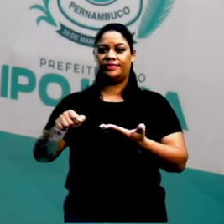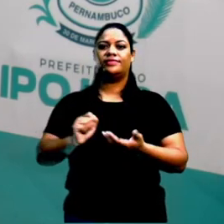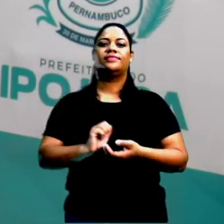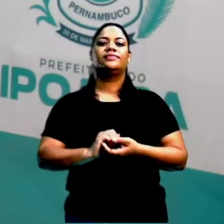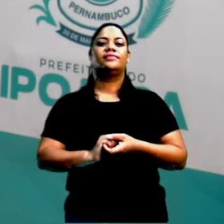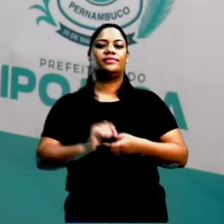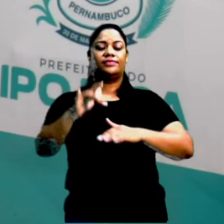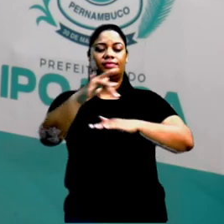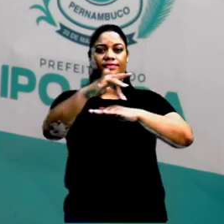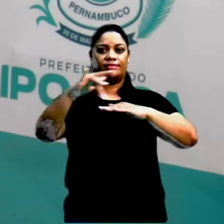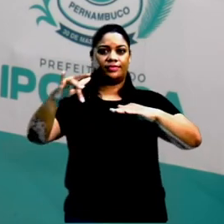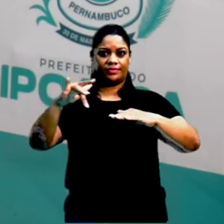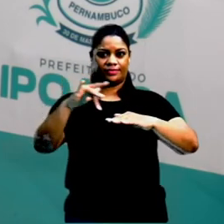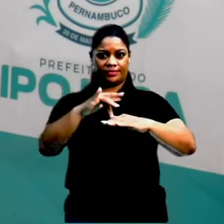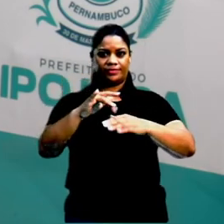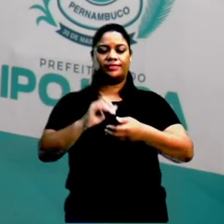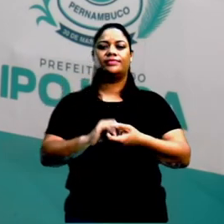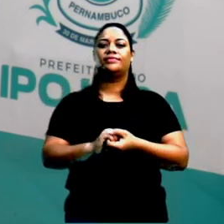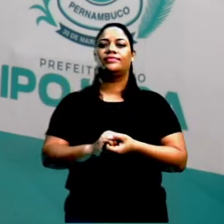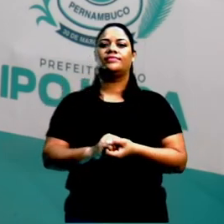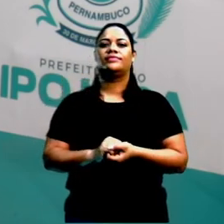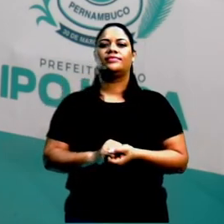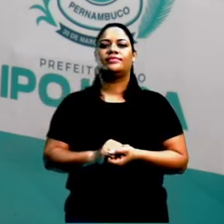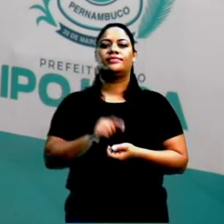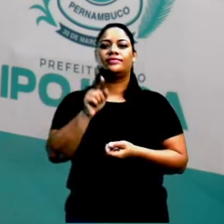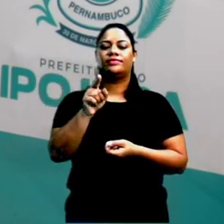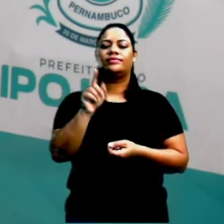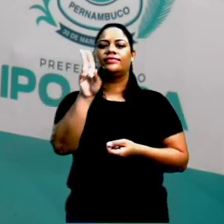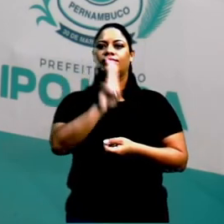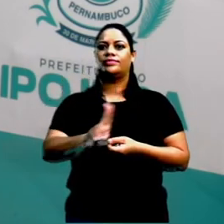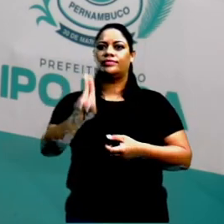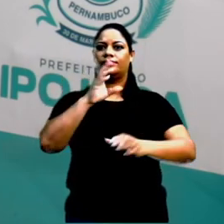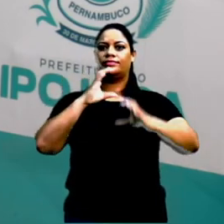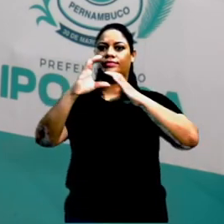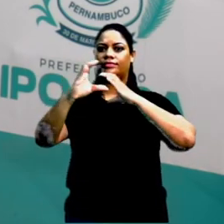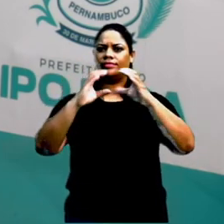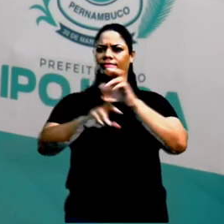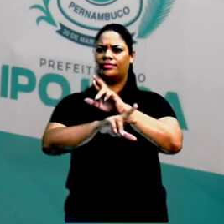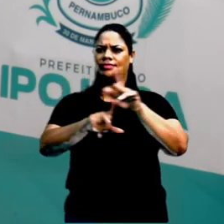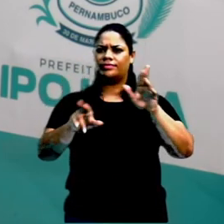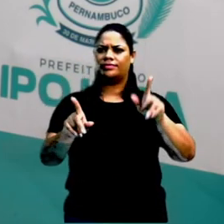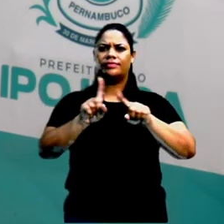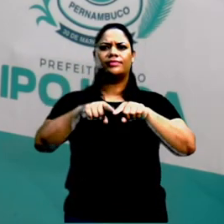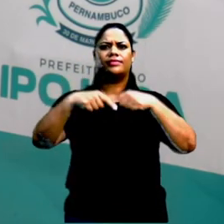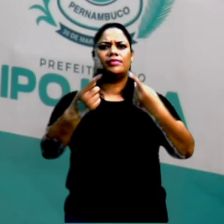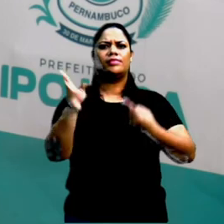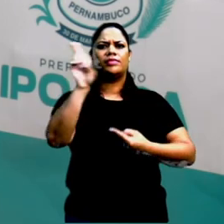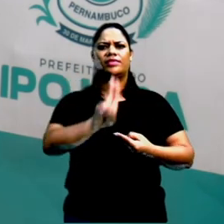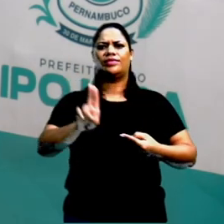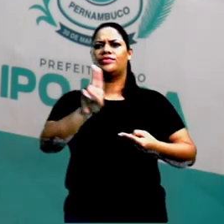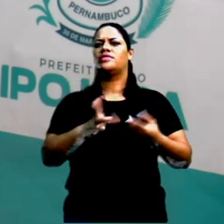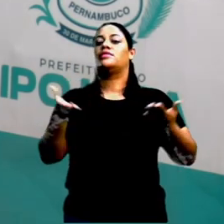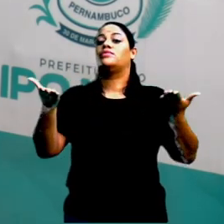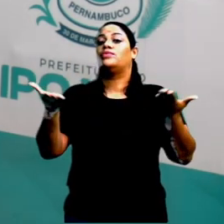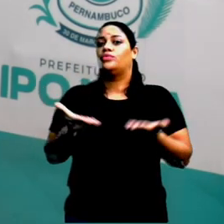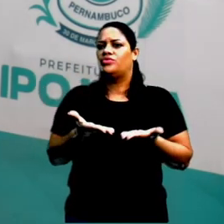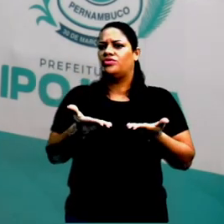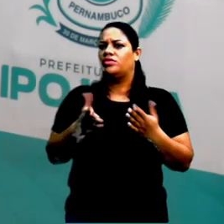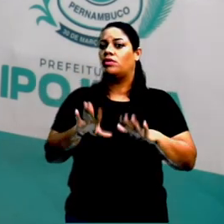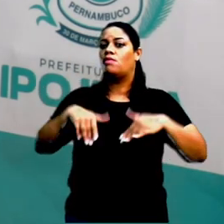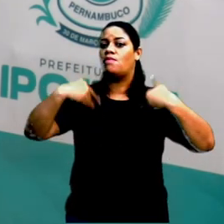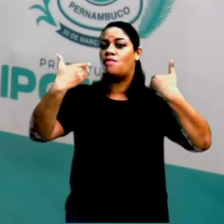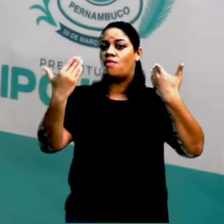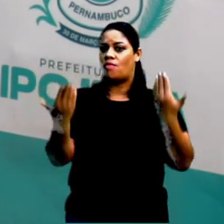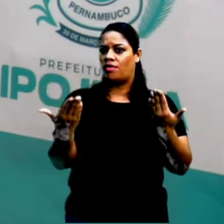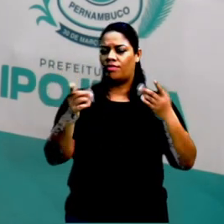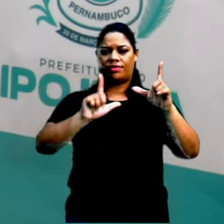meio de comunicação mais usado atualmente. Qual o meio de comunicação que as pessoas mais usam hoje?